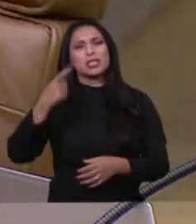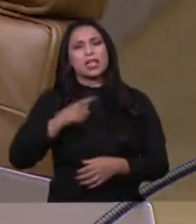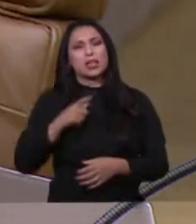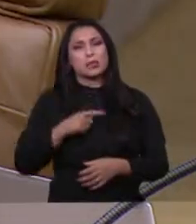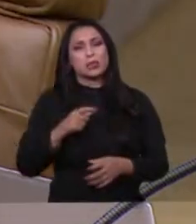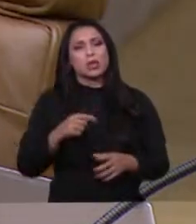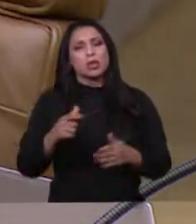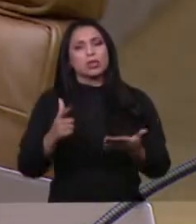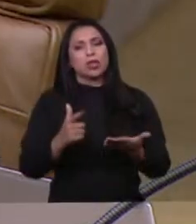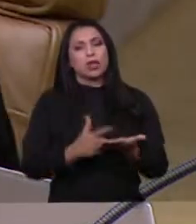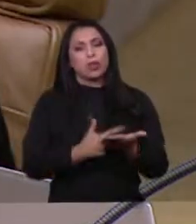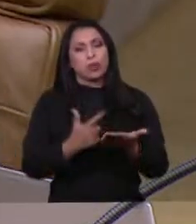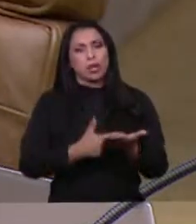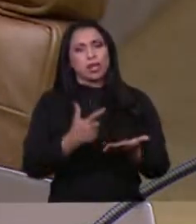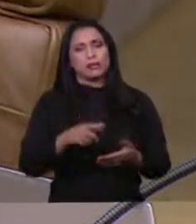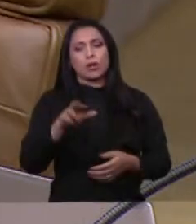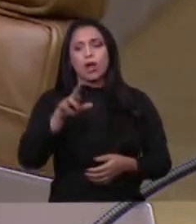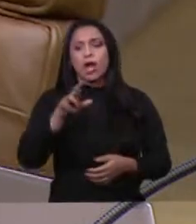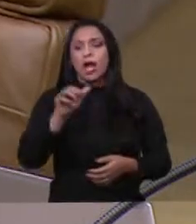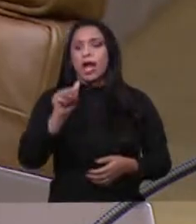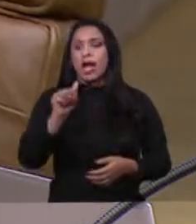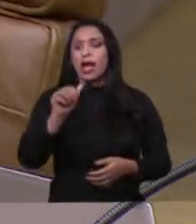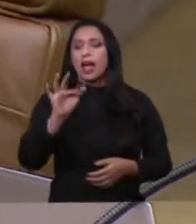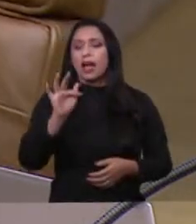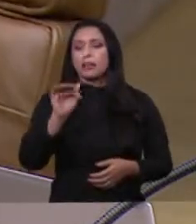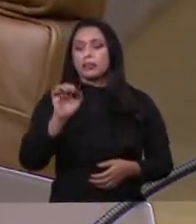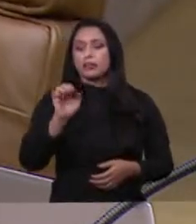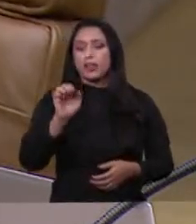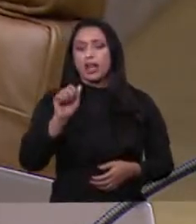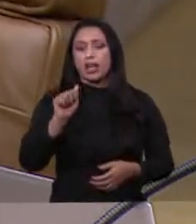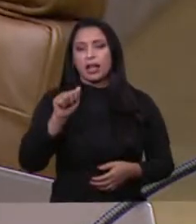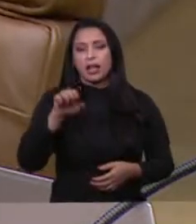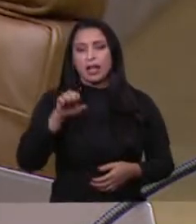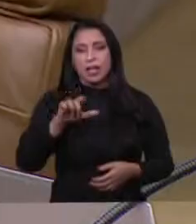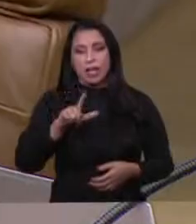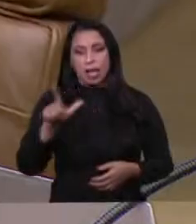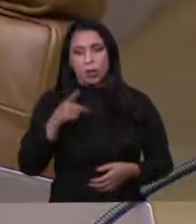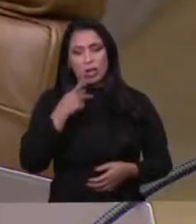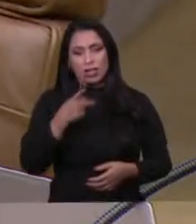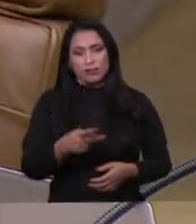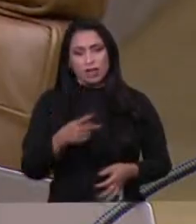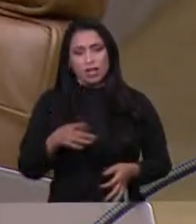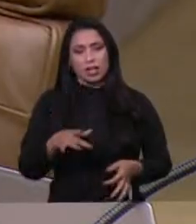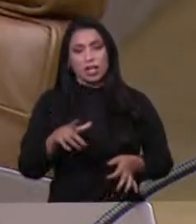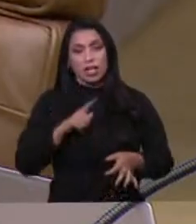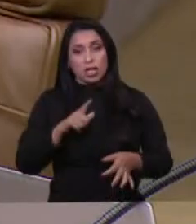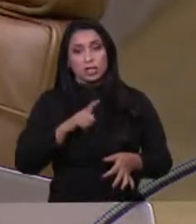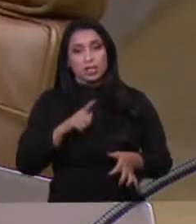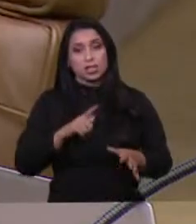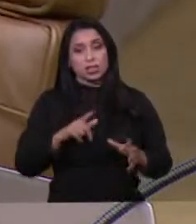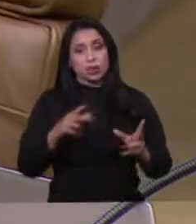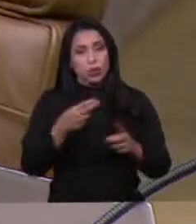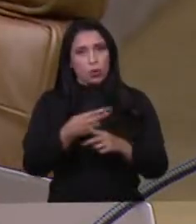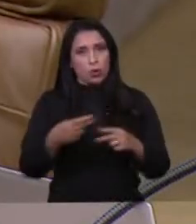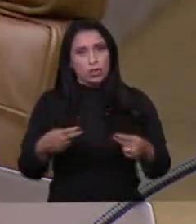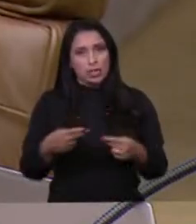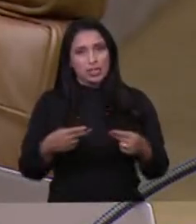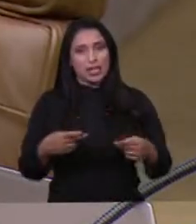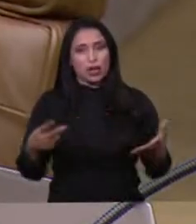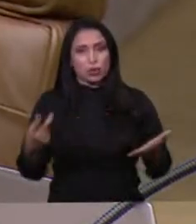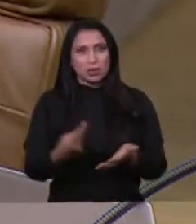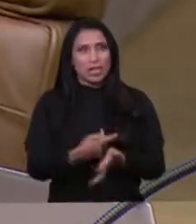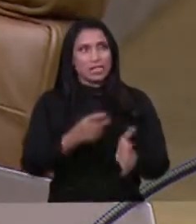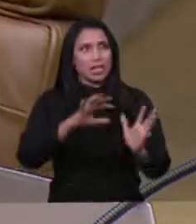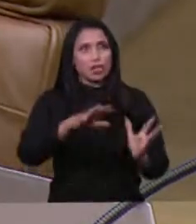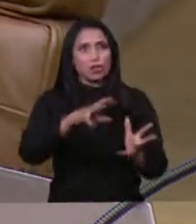Rafael Glucksmann, que narra esses movimentos no mundo. Ele chega a citar esses movimentos chamados patriotas,